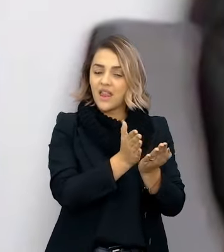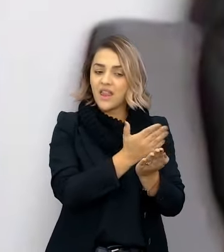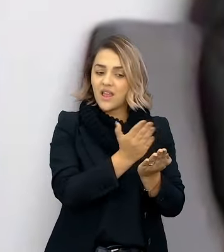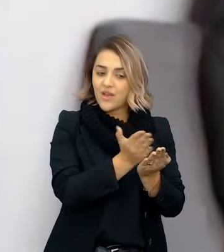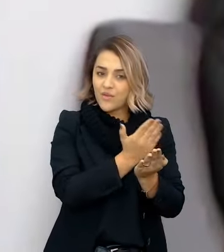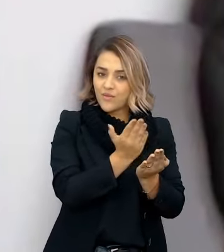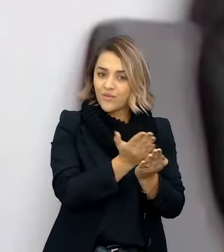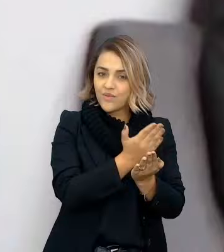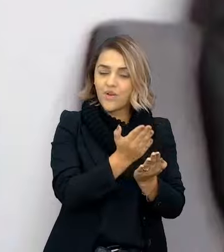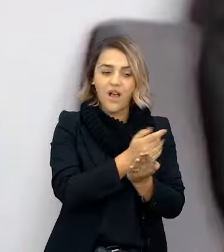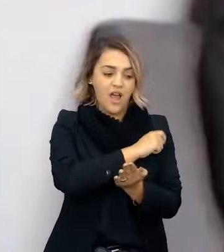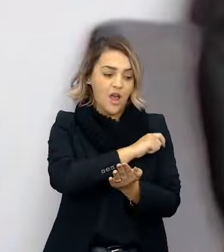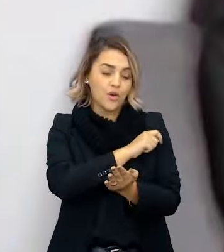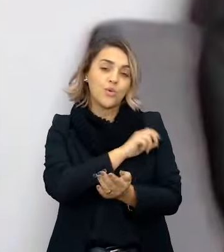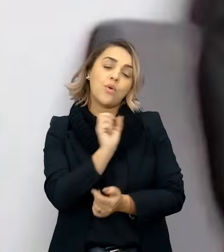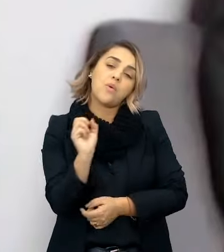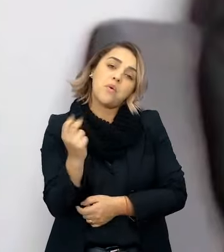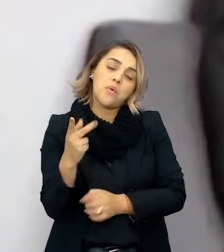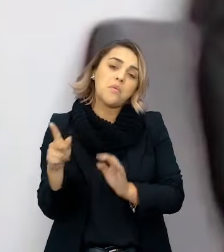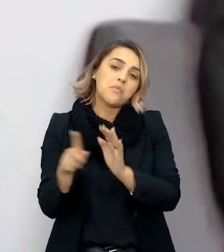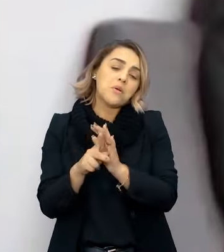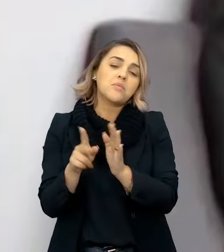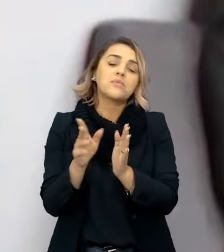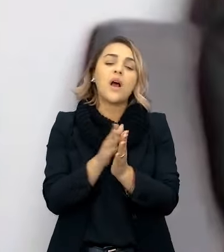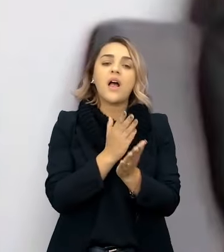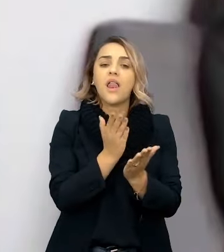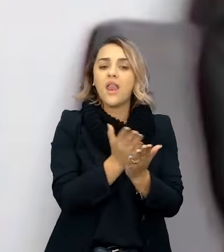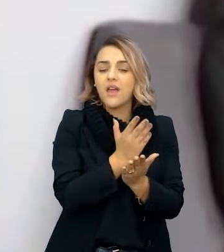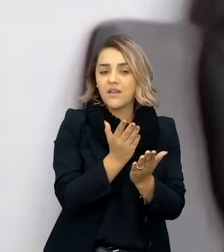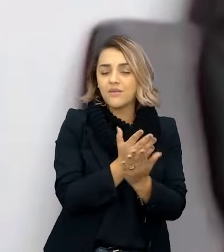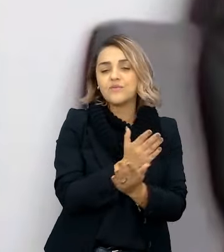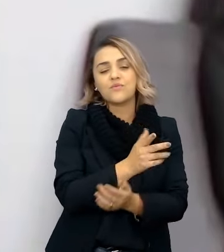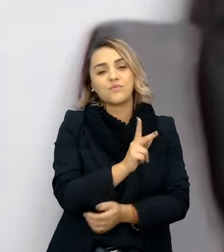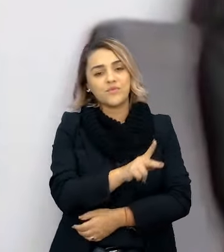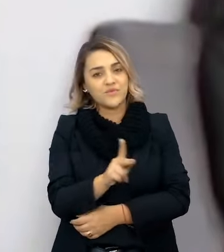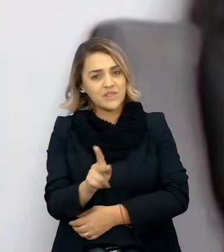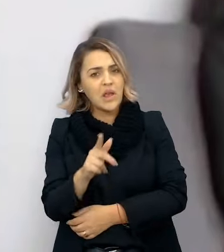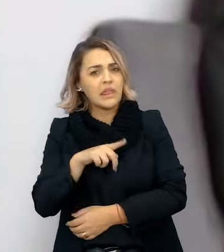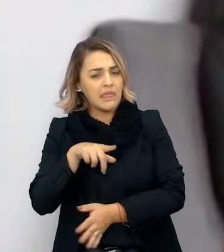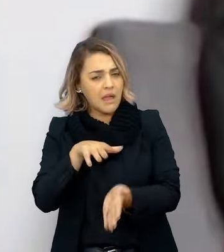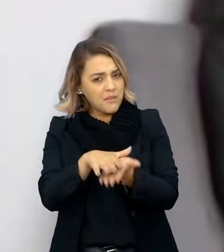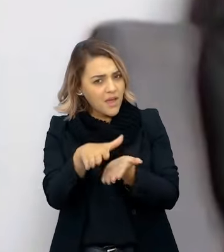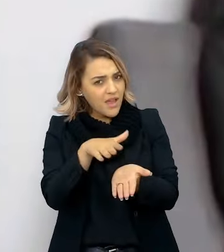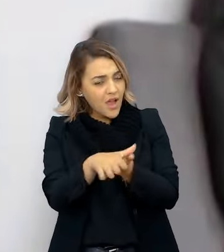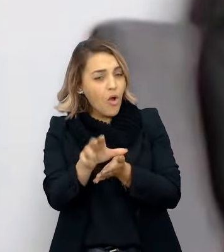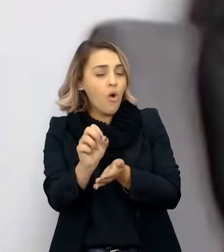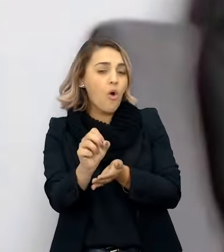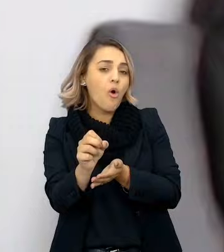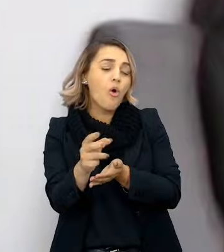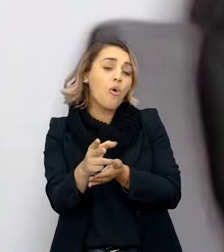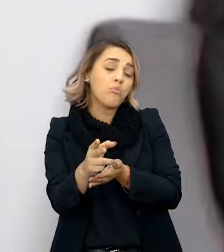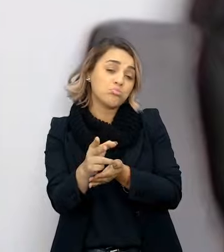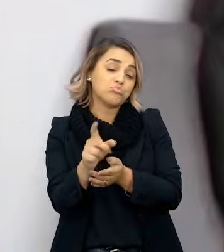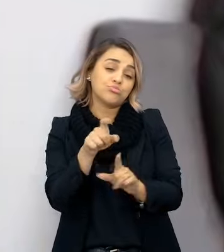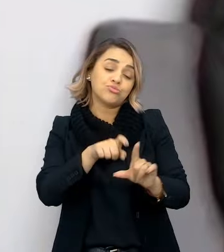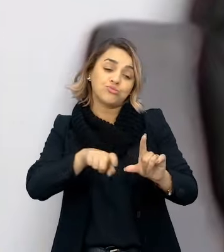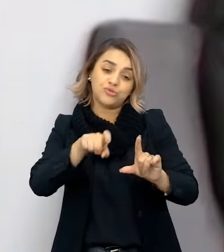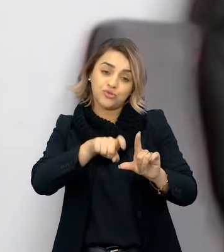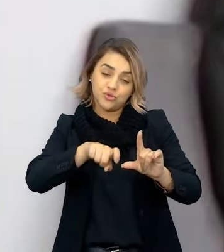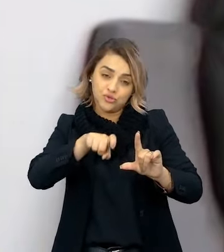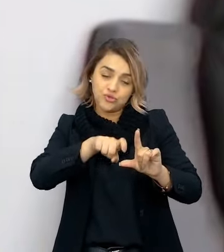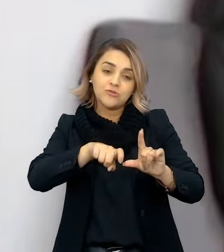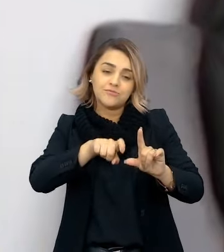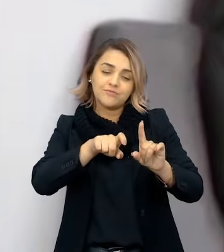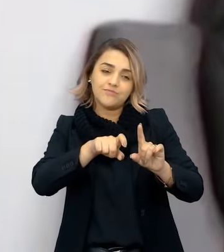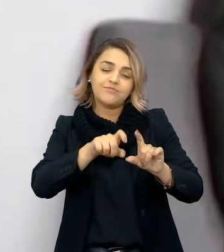do professor. Nós temos esse material impresso ou também nós temos esse material digital. Então, eu gosto sempre de colocá-los